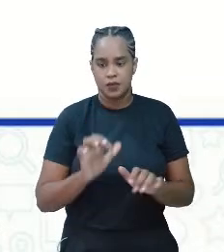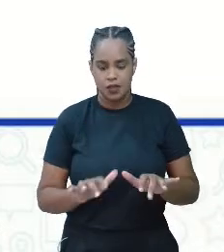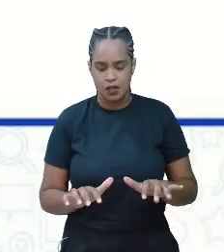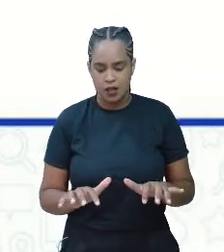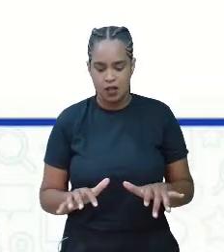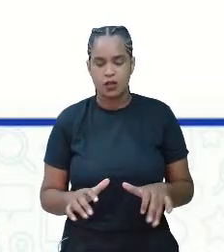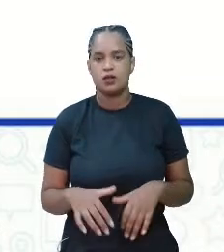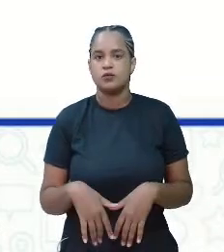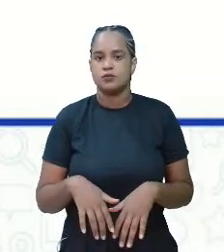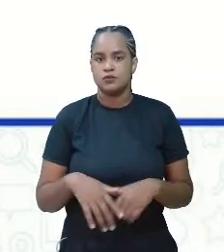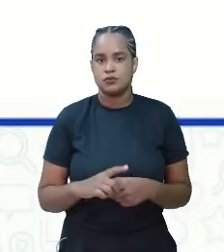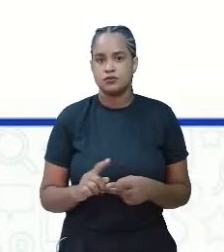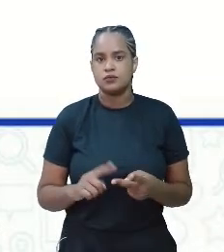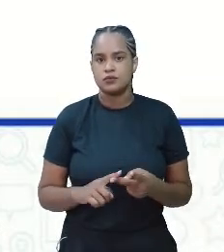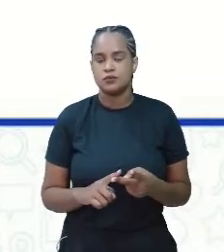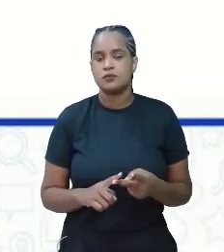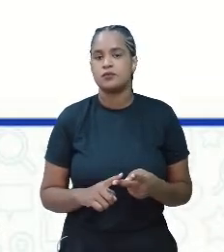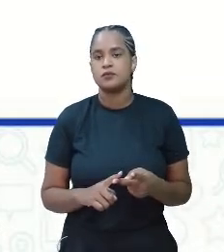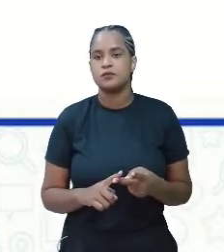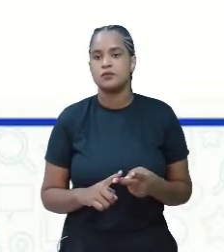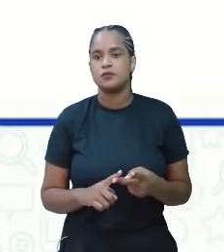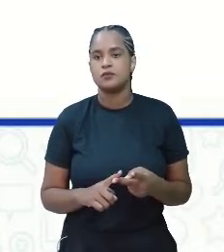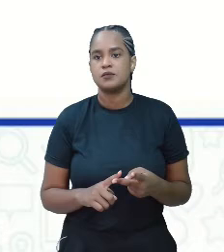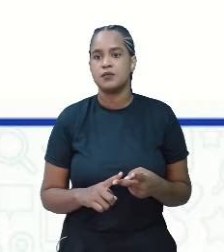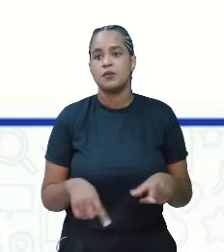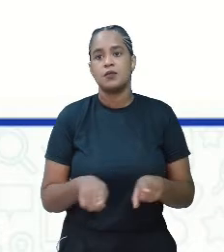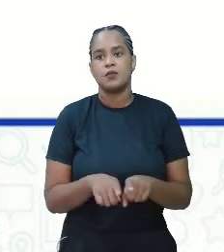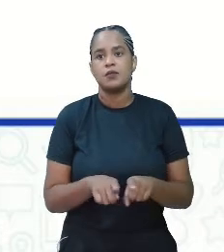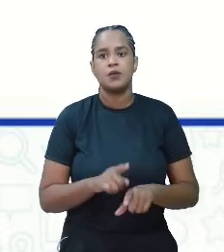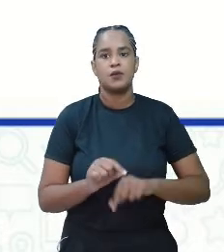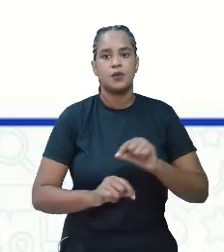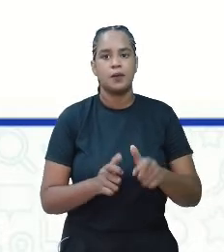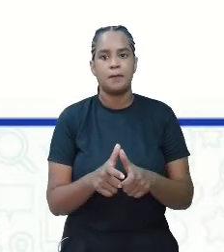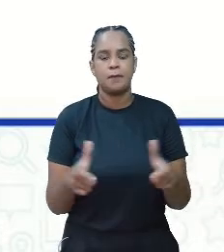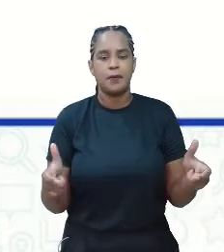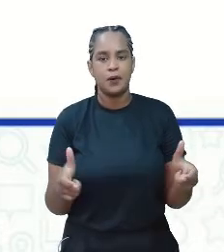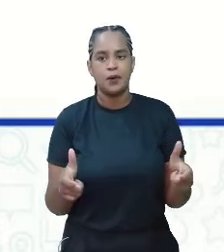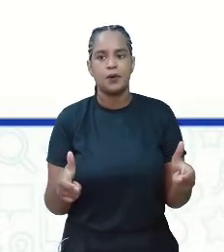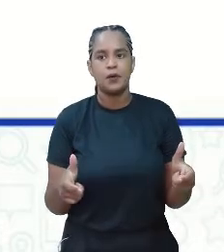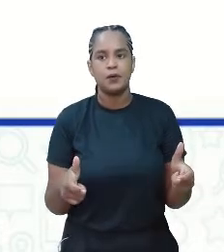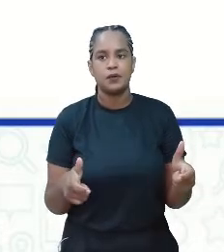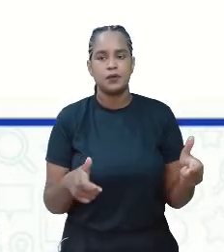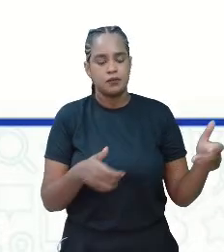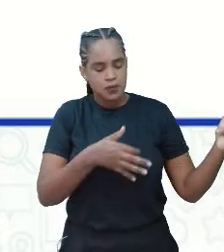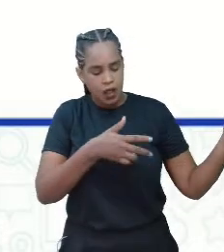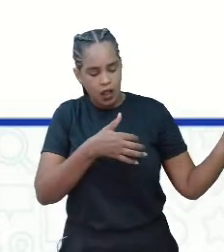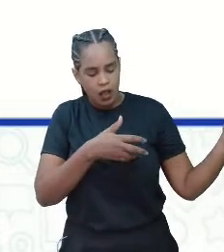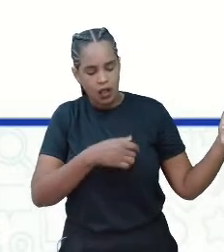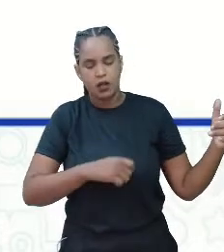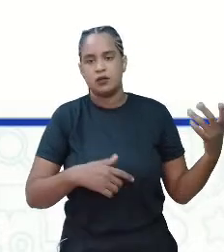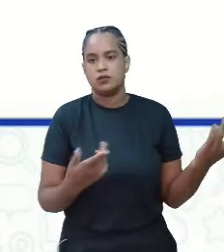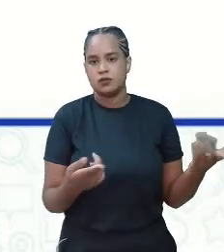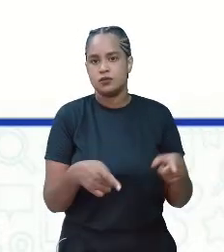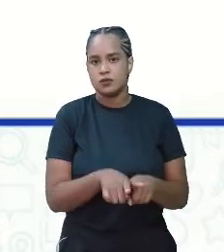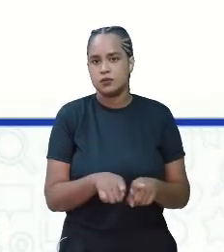a lira, o berimbau, e temos a maioria, que são os instrumentos